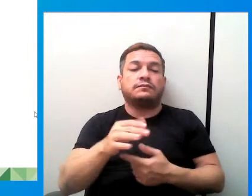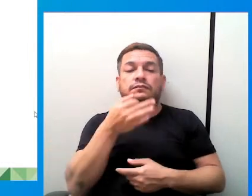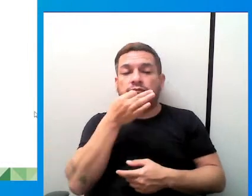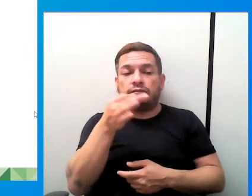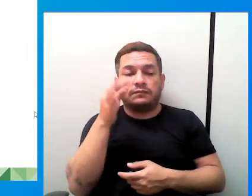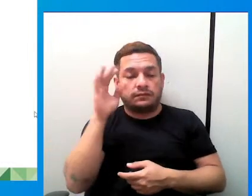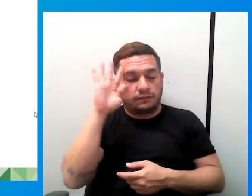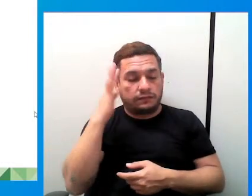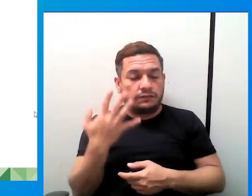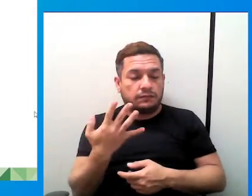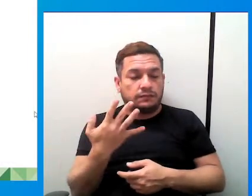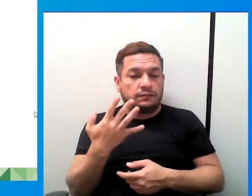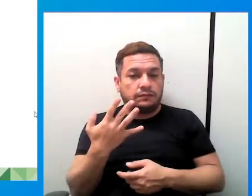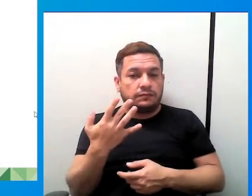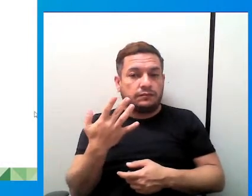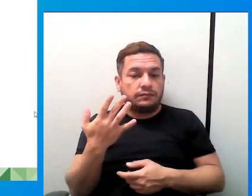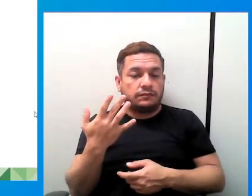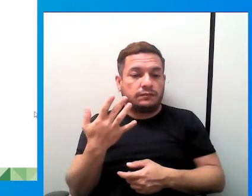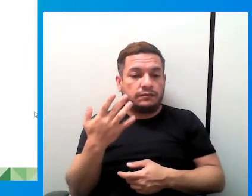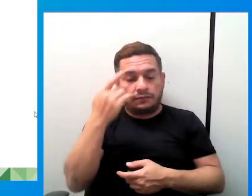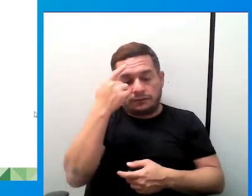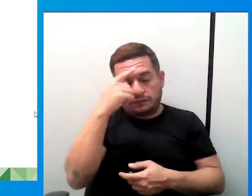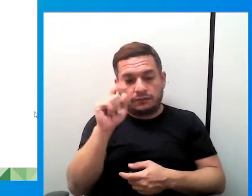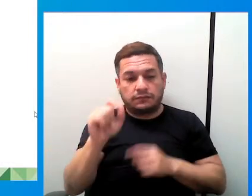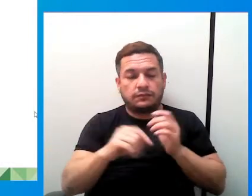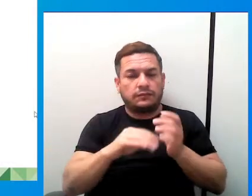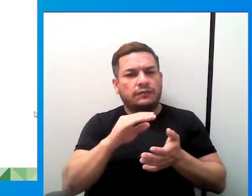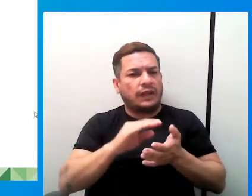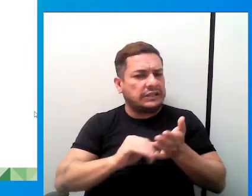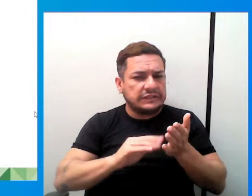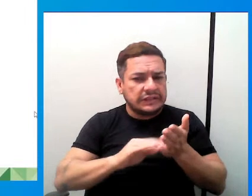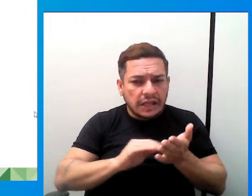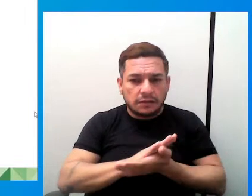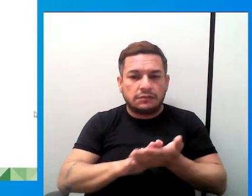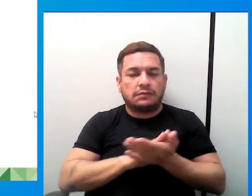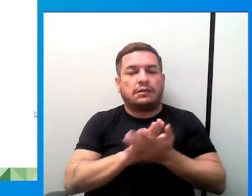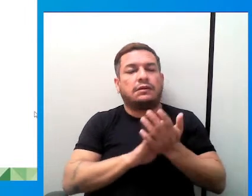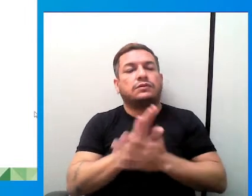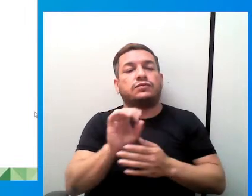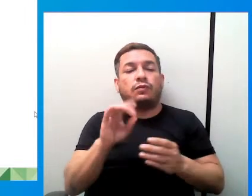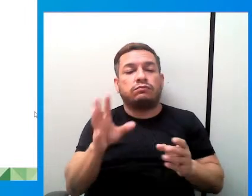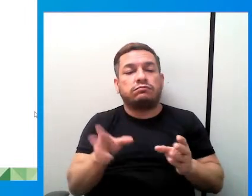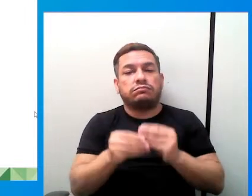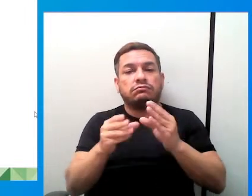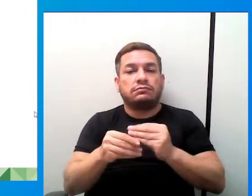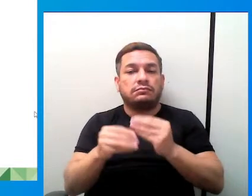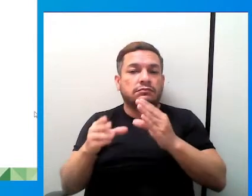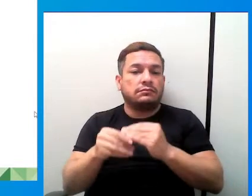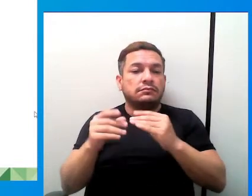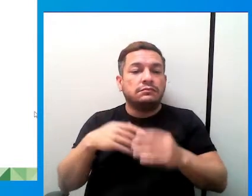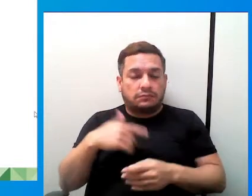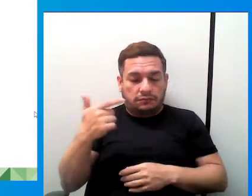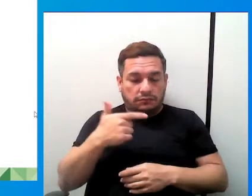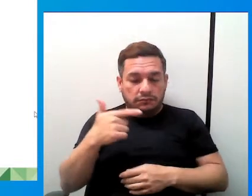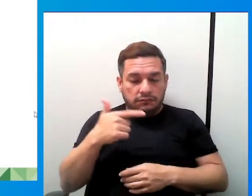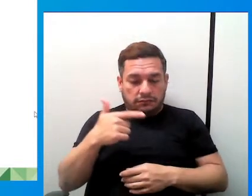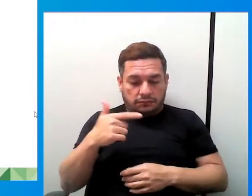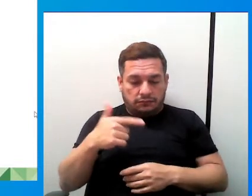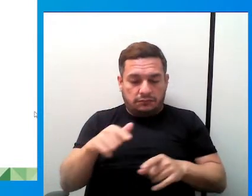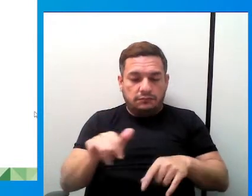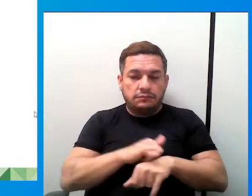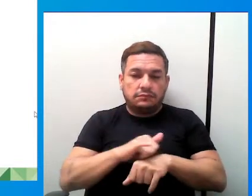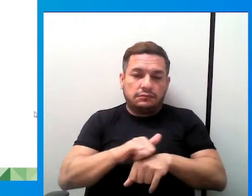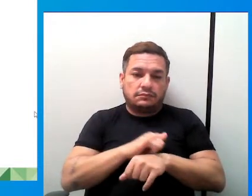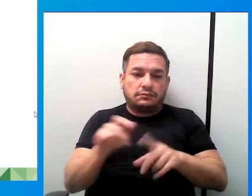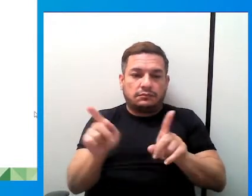então, a ideia é ressignificar, não é retirar nada. E aí nós temos como segunda opção, ou segunda